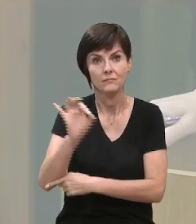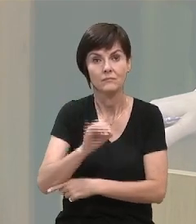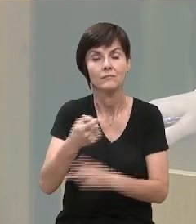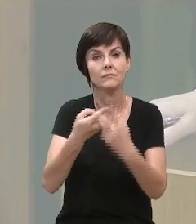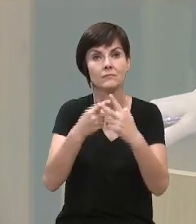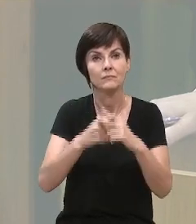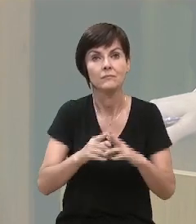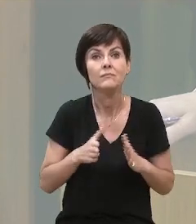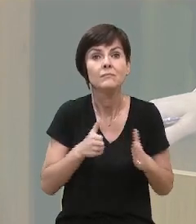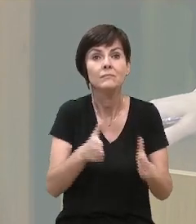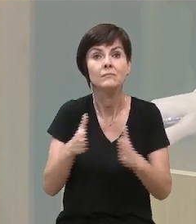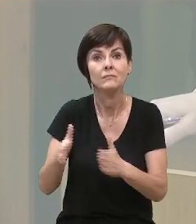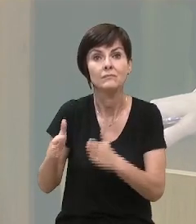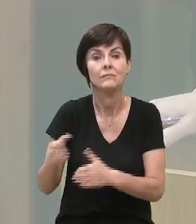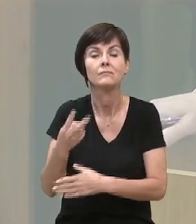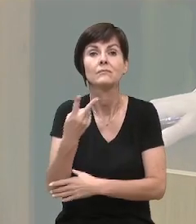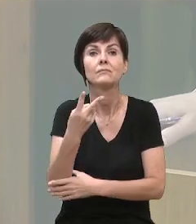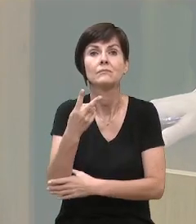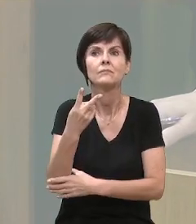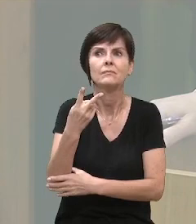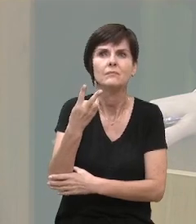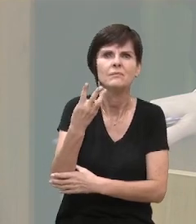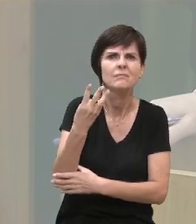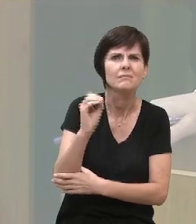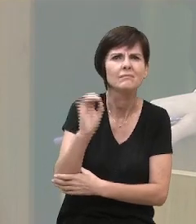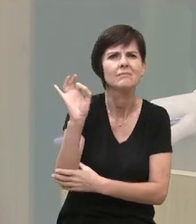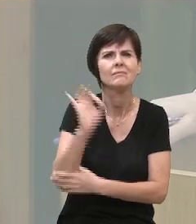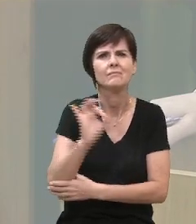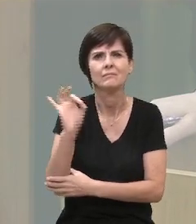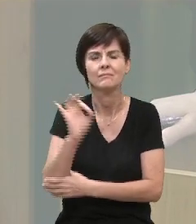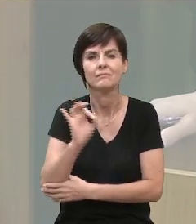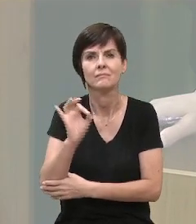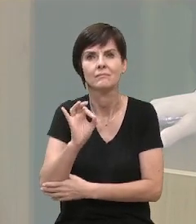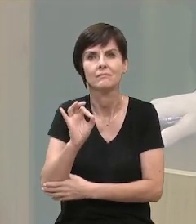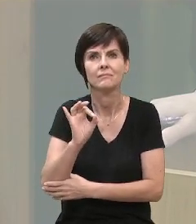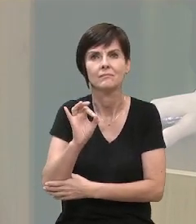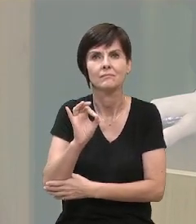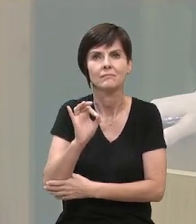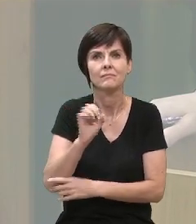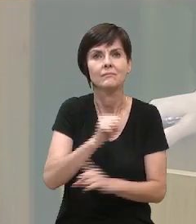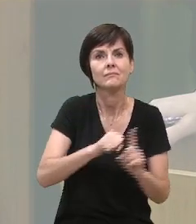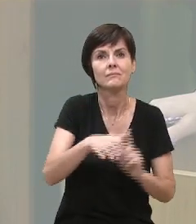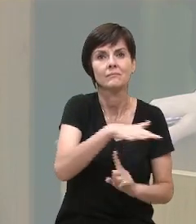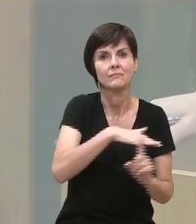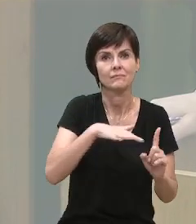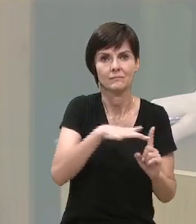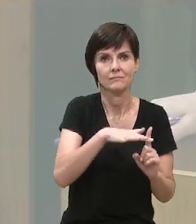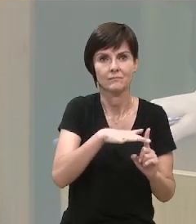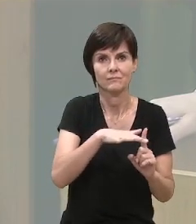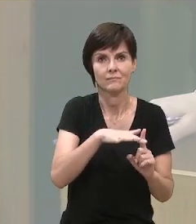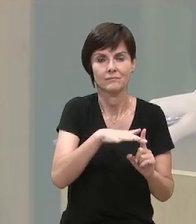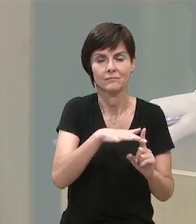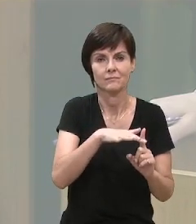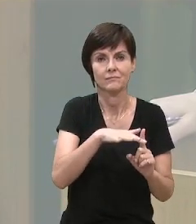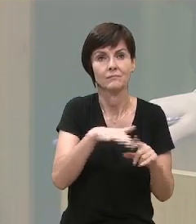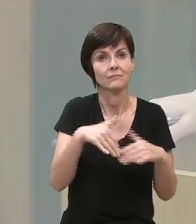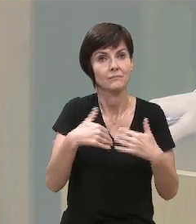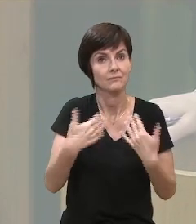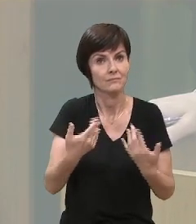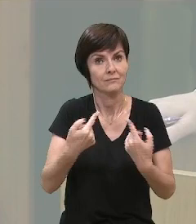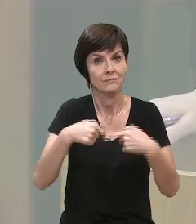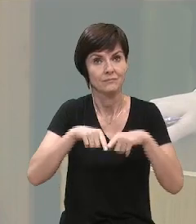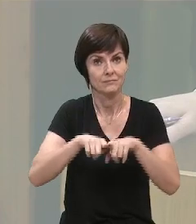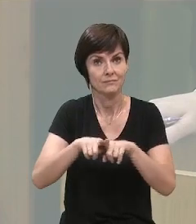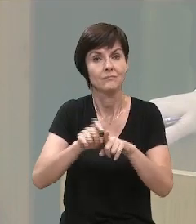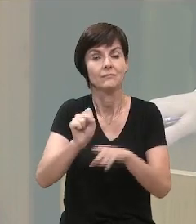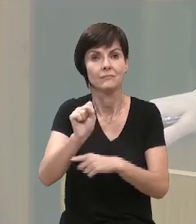cemitérios. E os outros 30% para a Fundação de Assistência Social. Então, somos